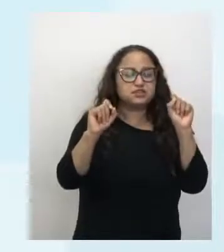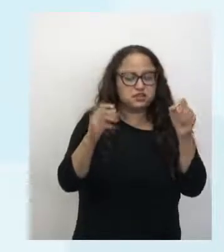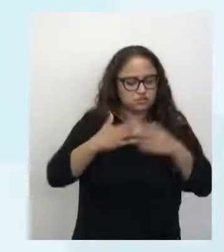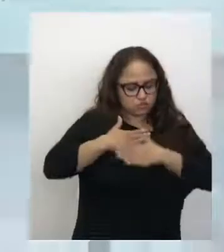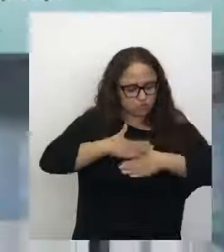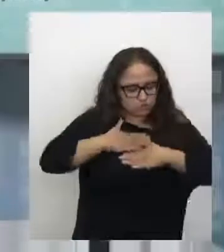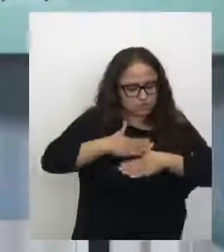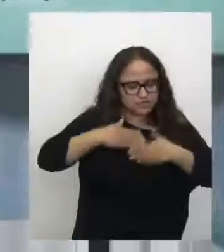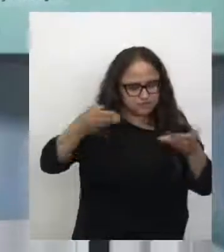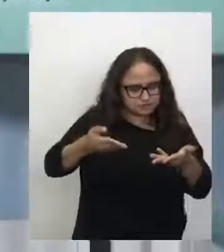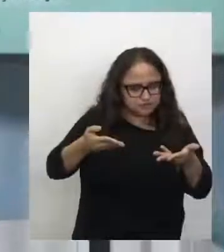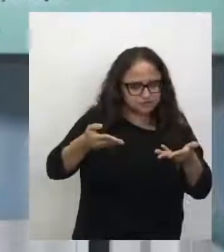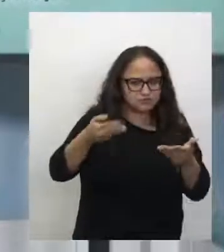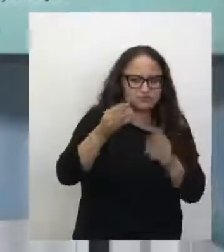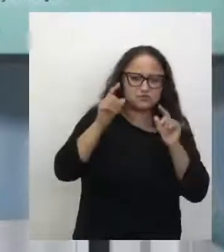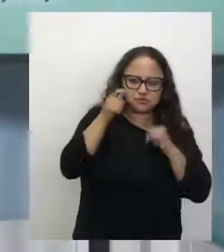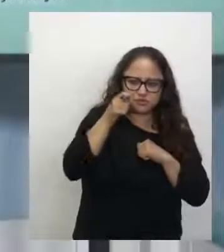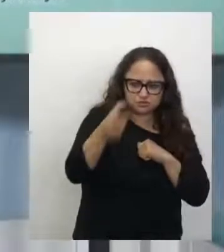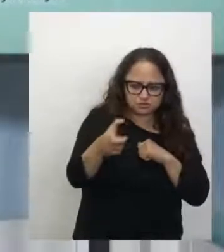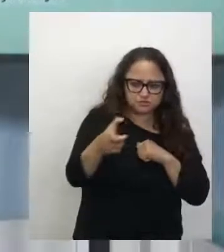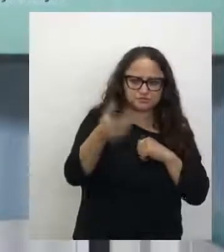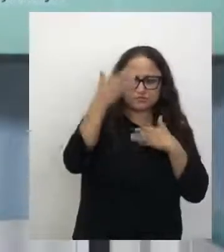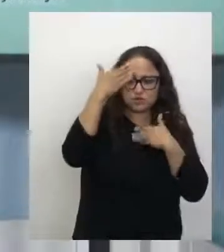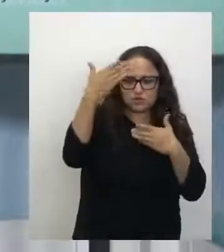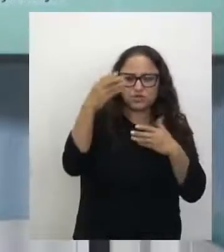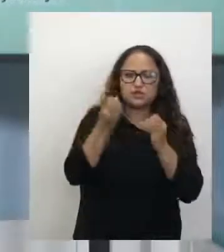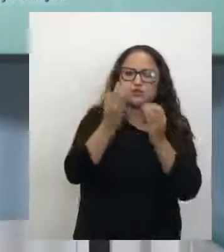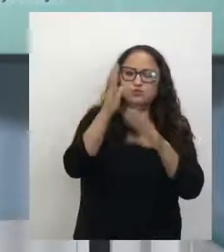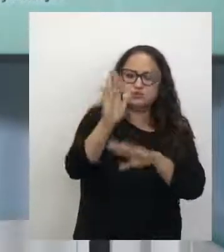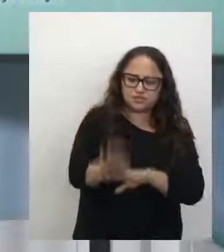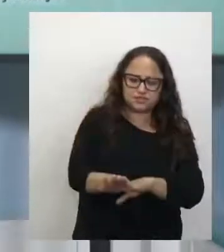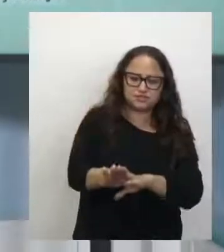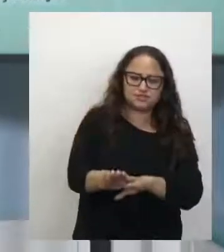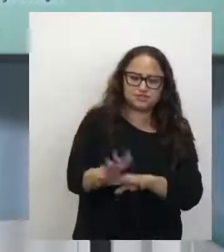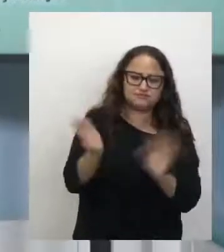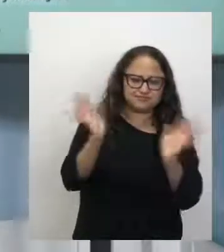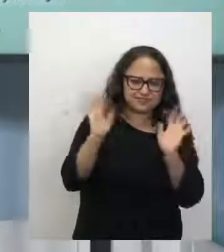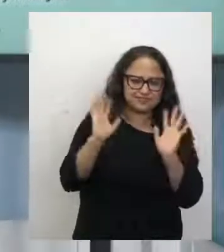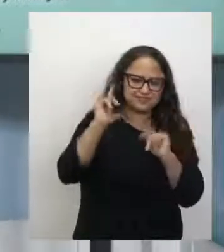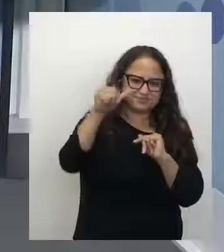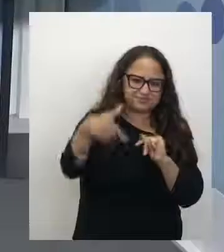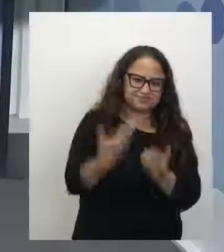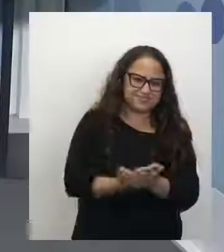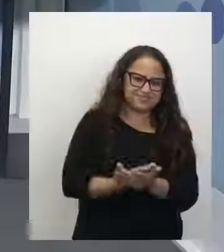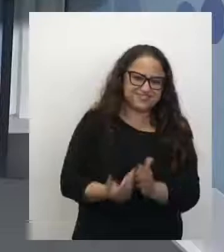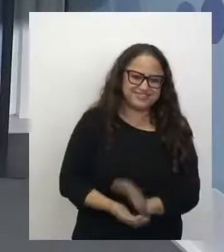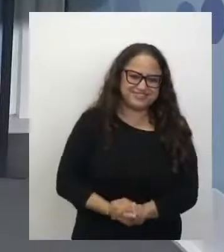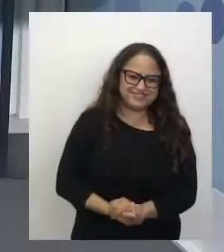acabaram de assistir, tá bom? Muito obrigada a todos, uma boa tarde e a gente se vê. Até a próxima aula. Tchau, tchau.